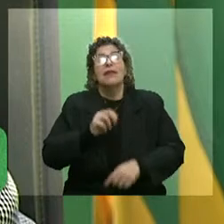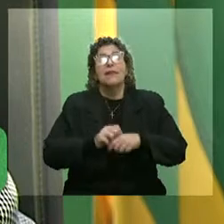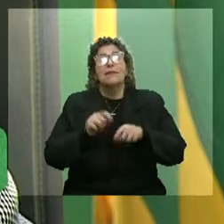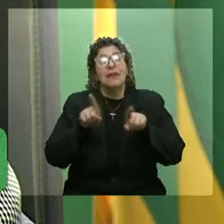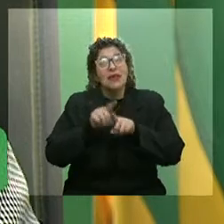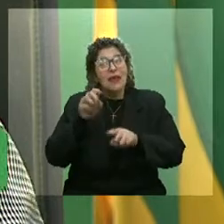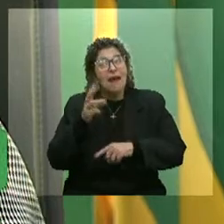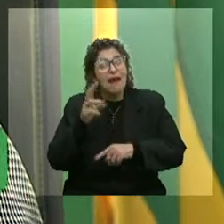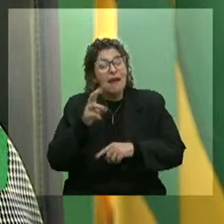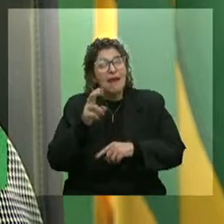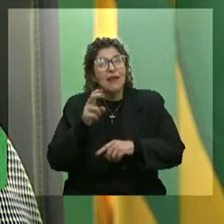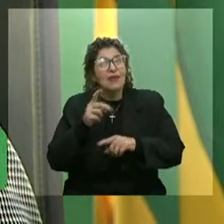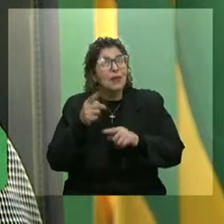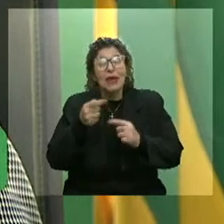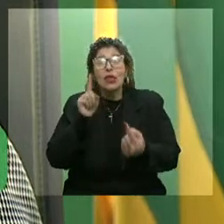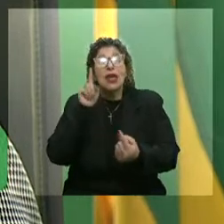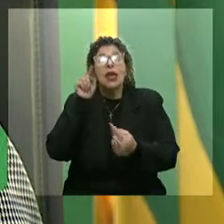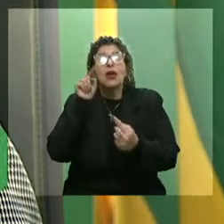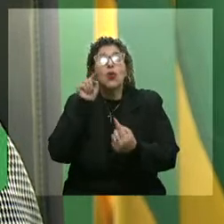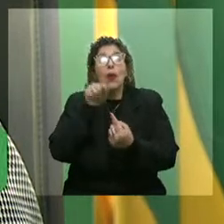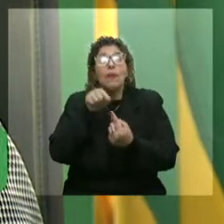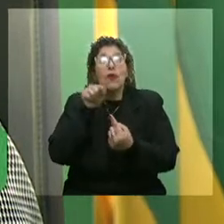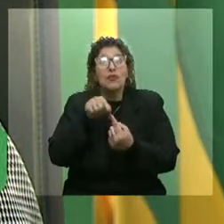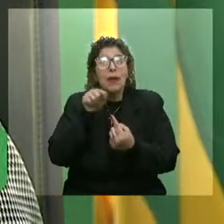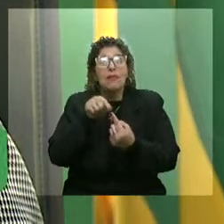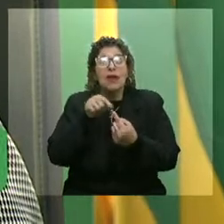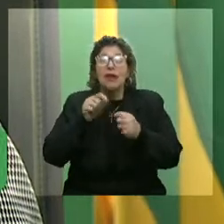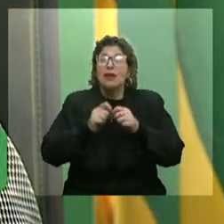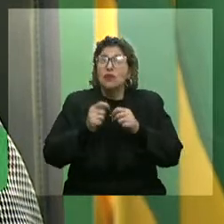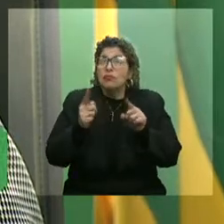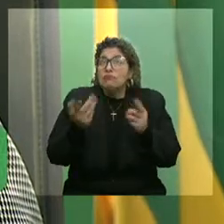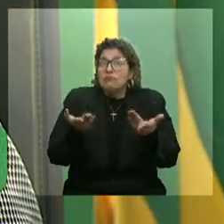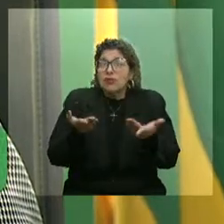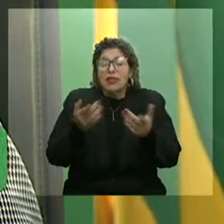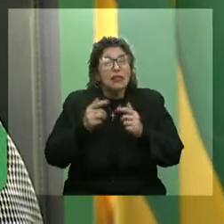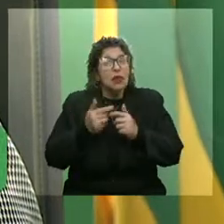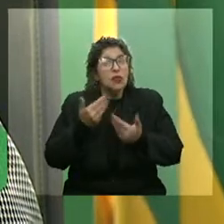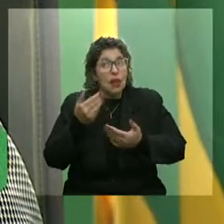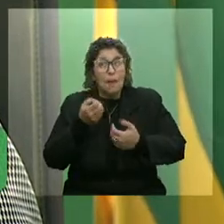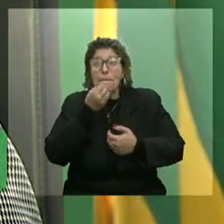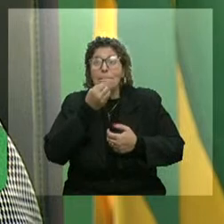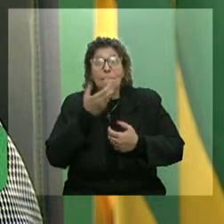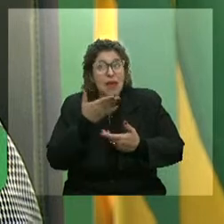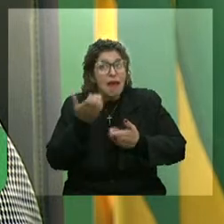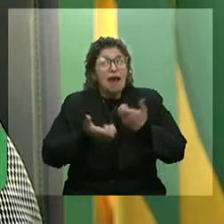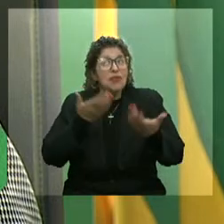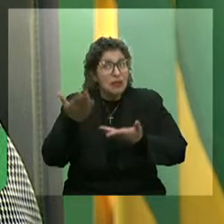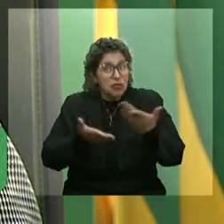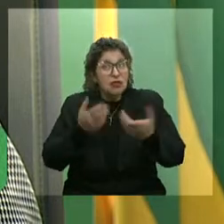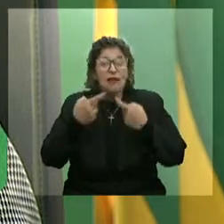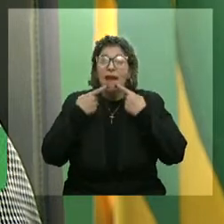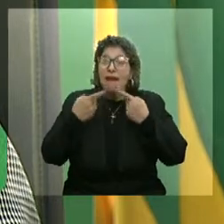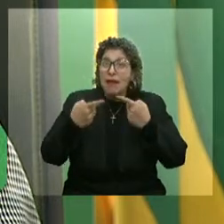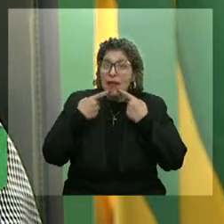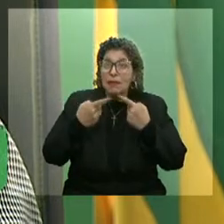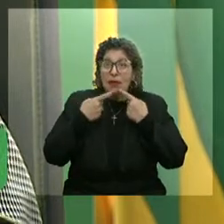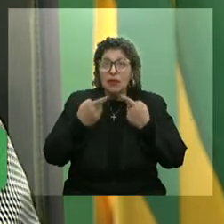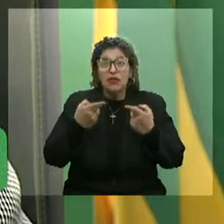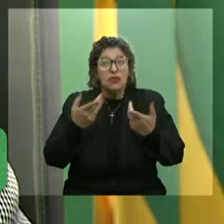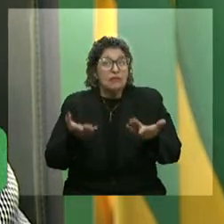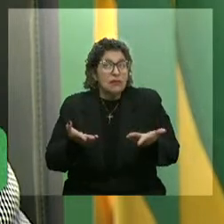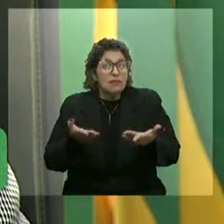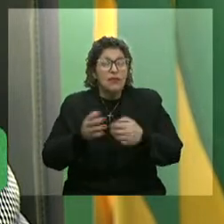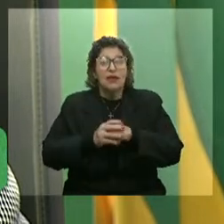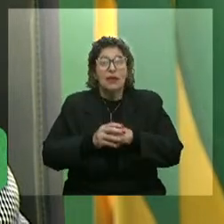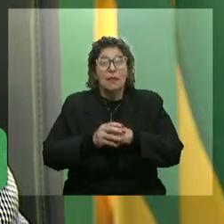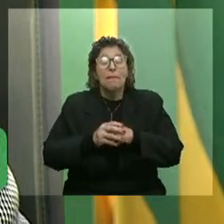não tem nenhum apontamento de que as pessoas não estão sendo bem atendidas, por exemplo, na urgência e emergência.